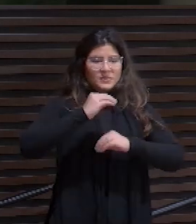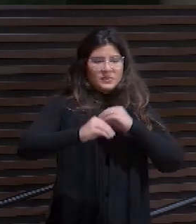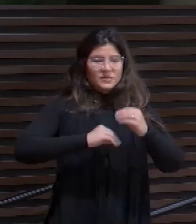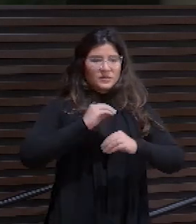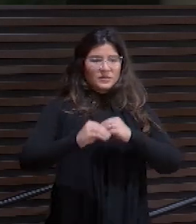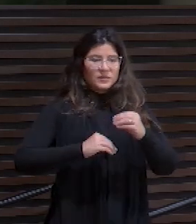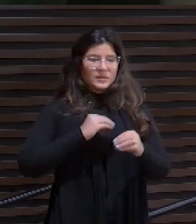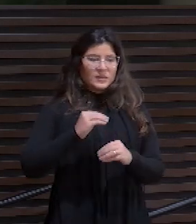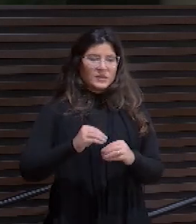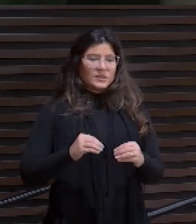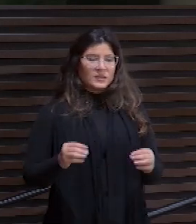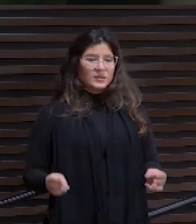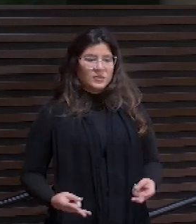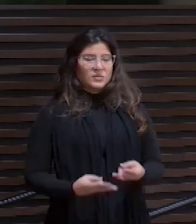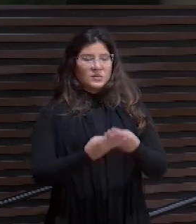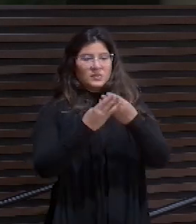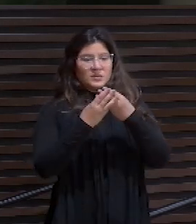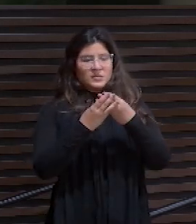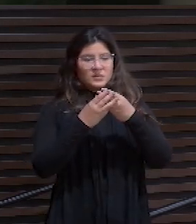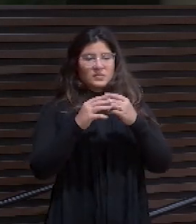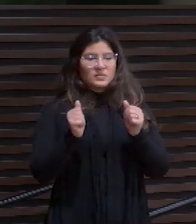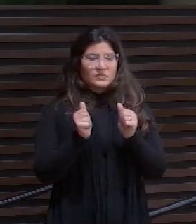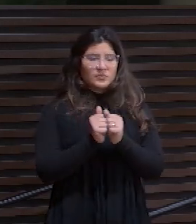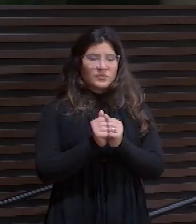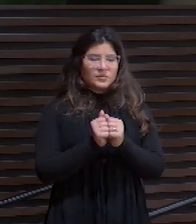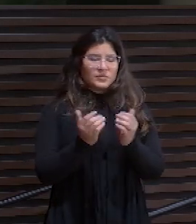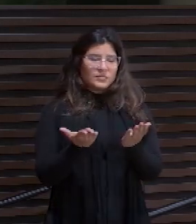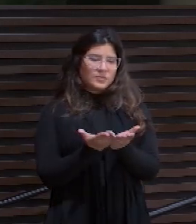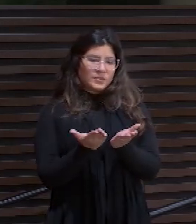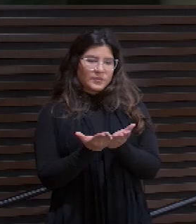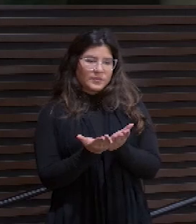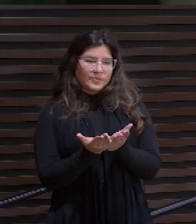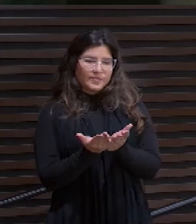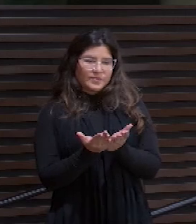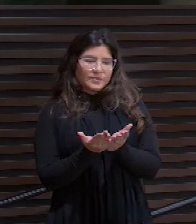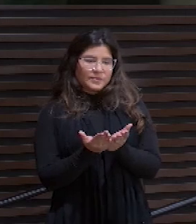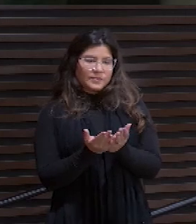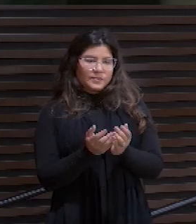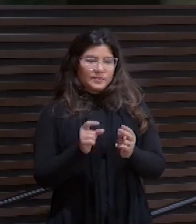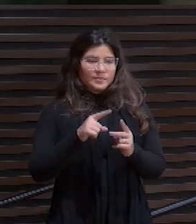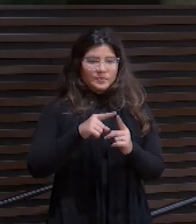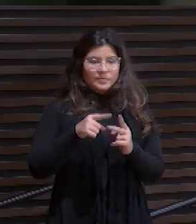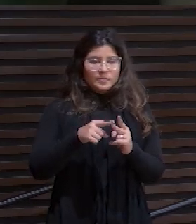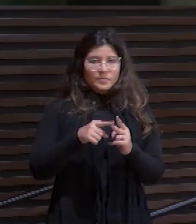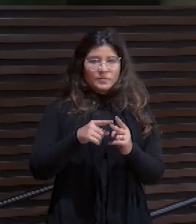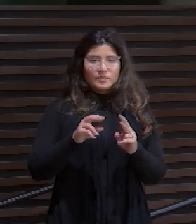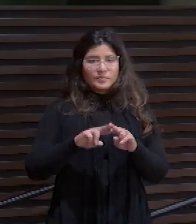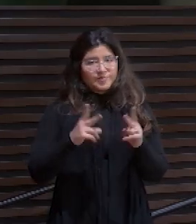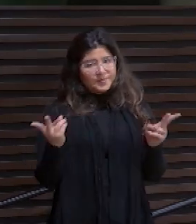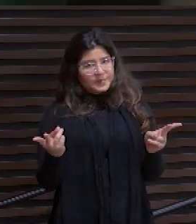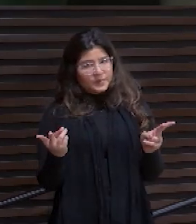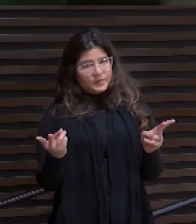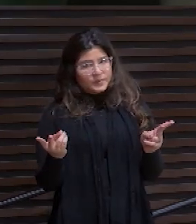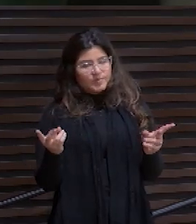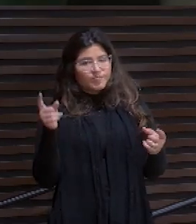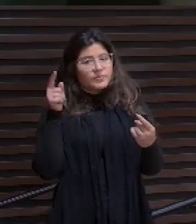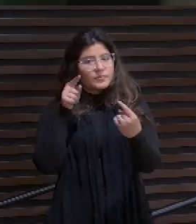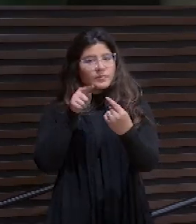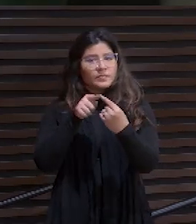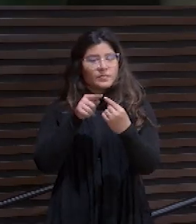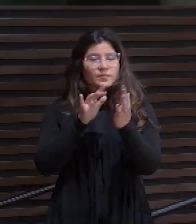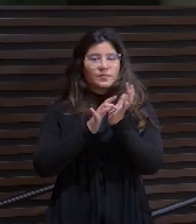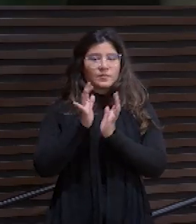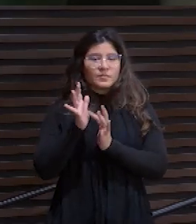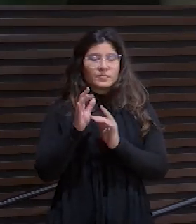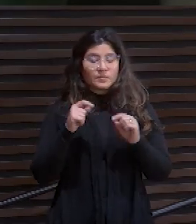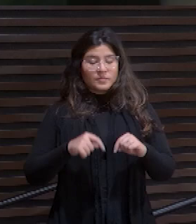O judaísmo é uma coisa, o cristianismo é outra coisa. Então, qual que é o ponto central de Jesus aqui?